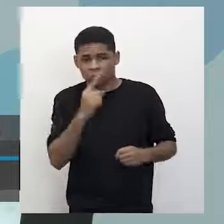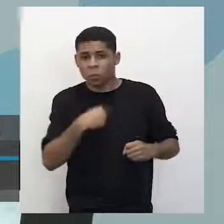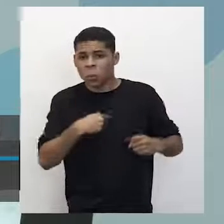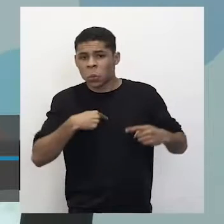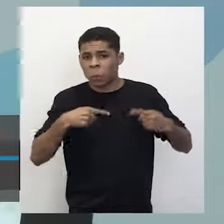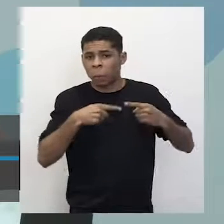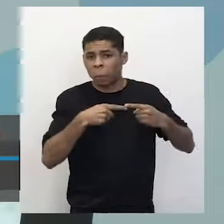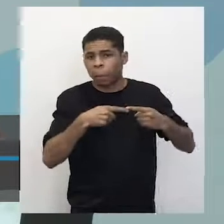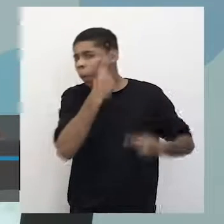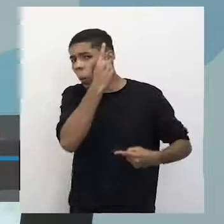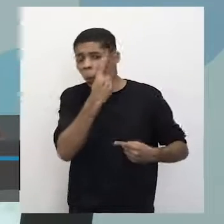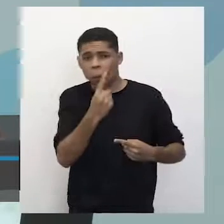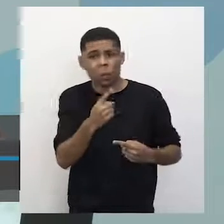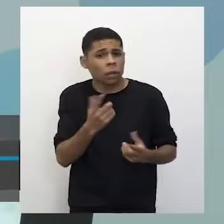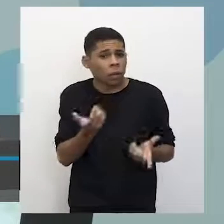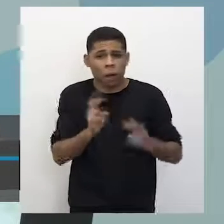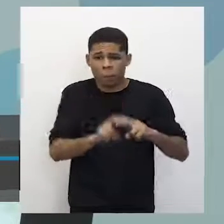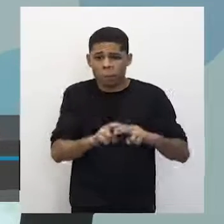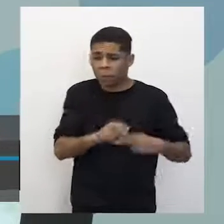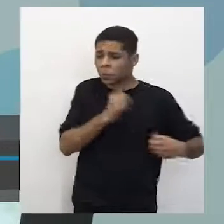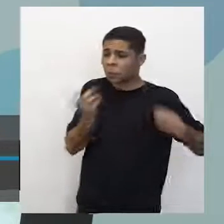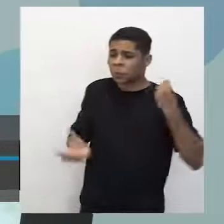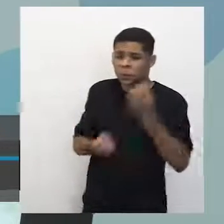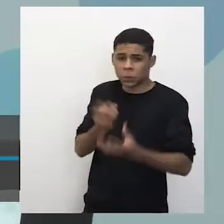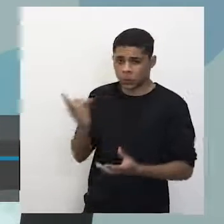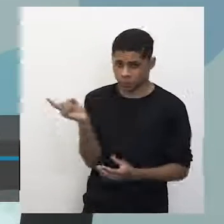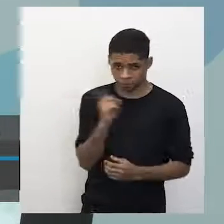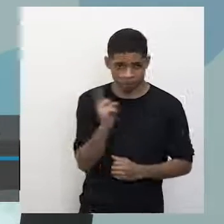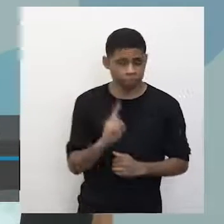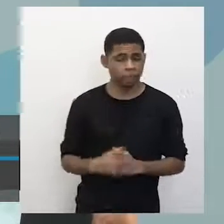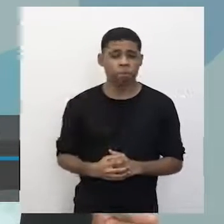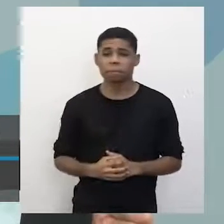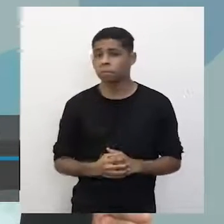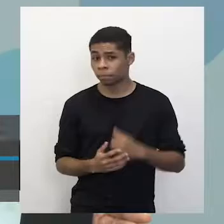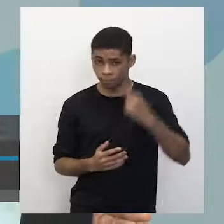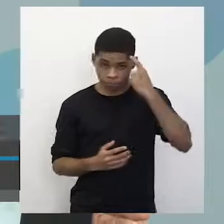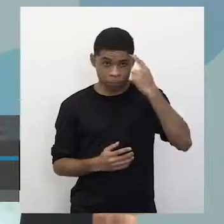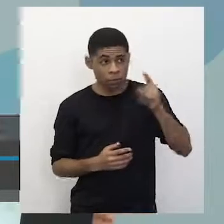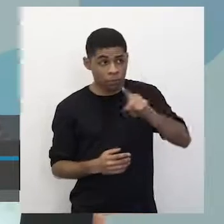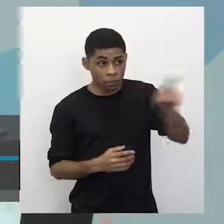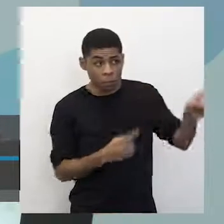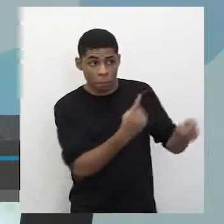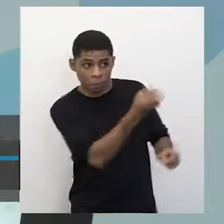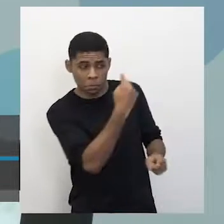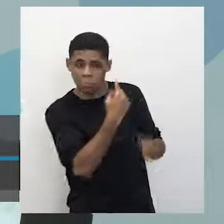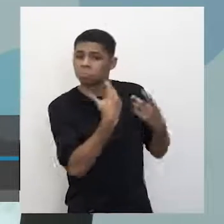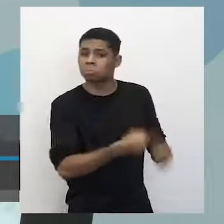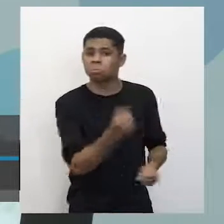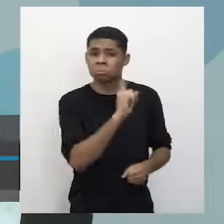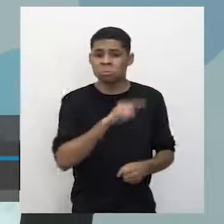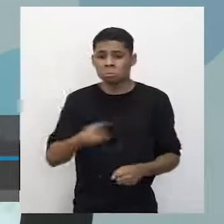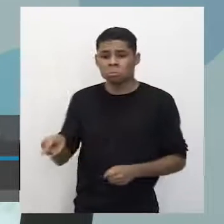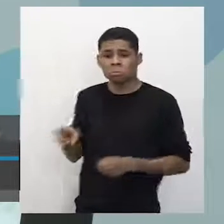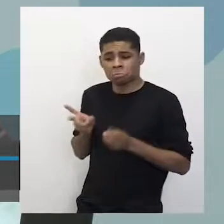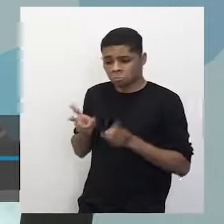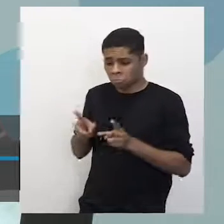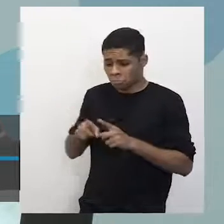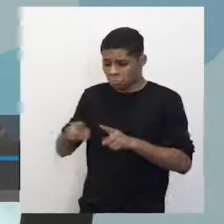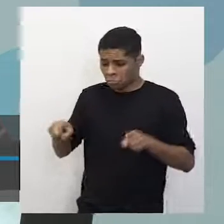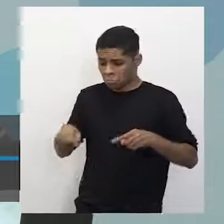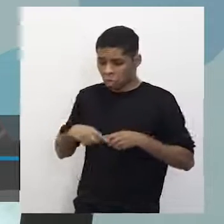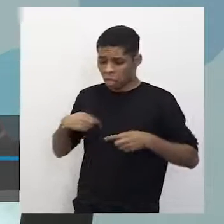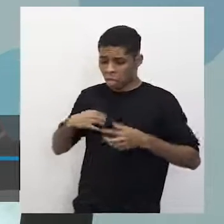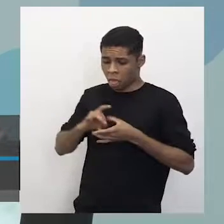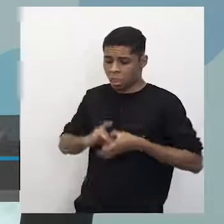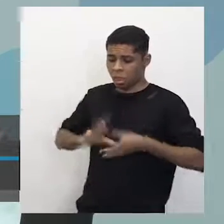na sociedade dentro daquelas bases relacionais de suzerania e vassalagem. Eles preferiram ficar com a própria